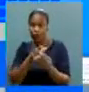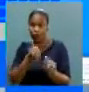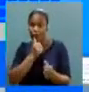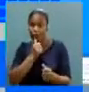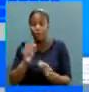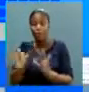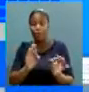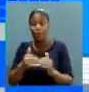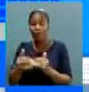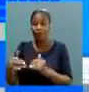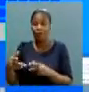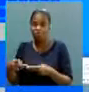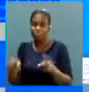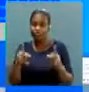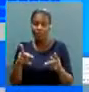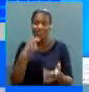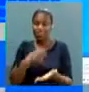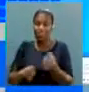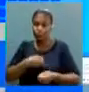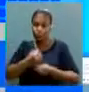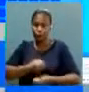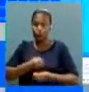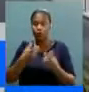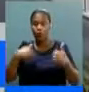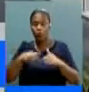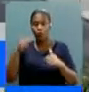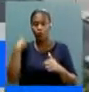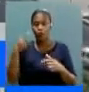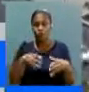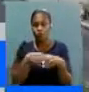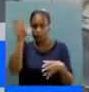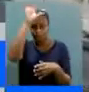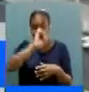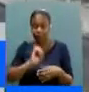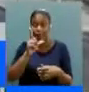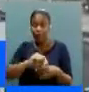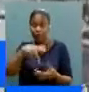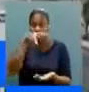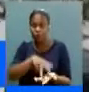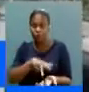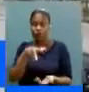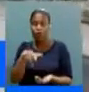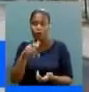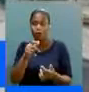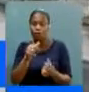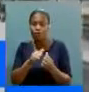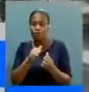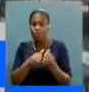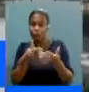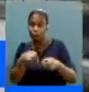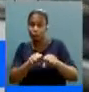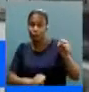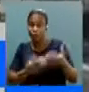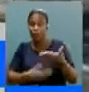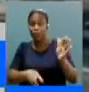vai preparar é mobilidade elétrica sustentável da reunião de ontem do conselho de ministros foi também aprovado o diploma que estabelece o regime